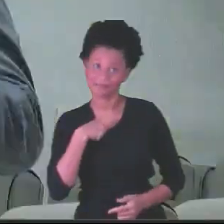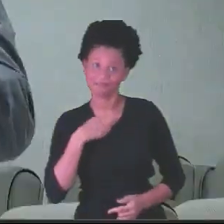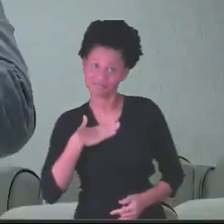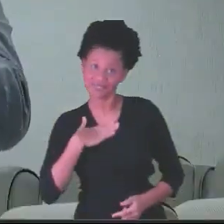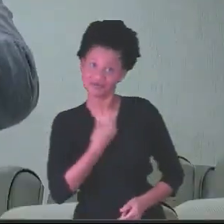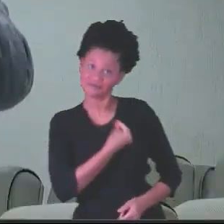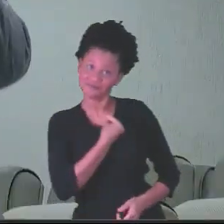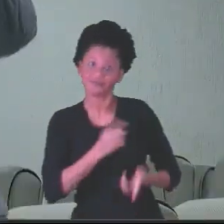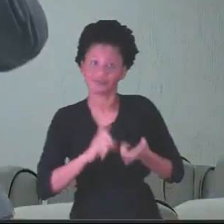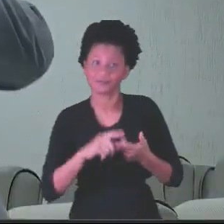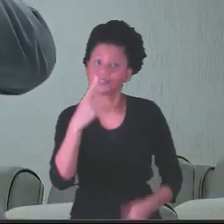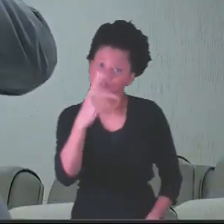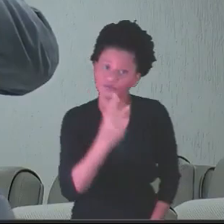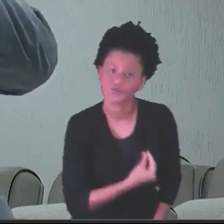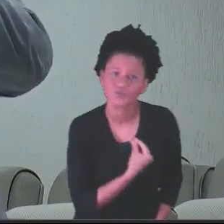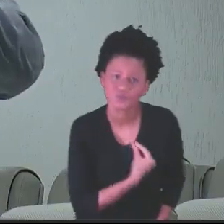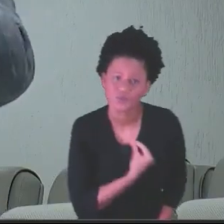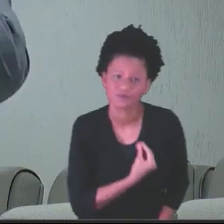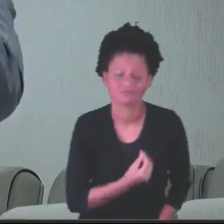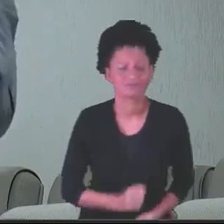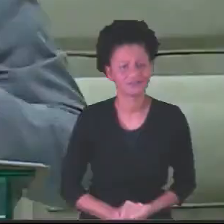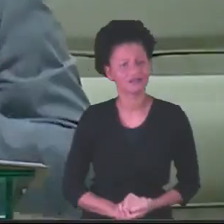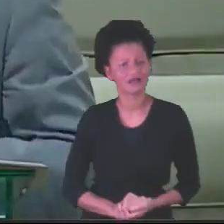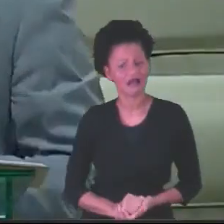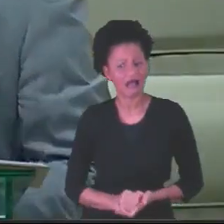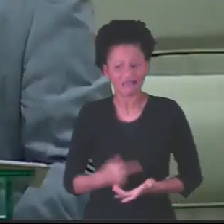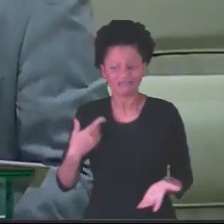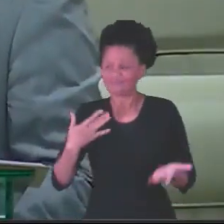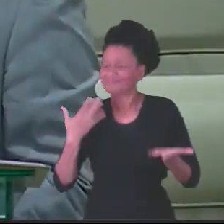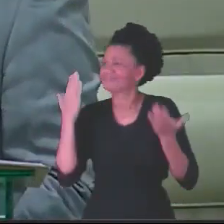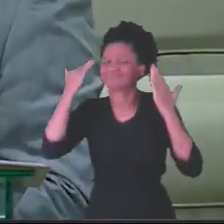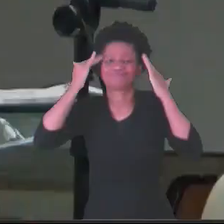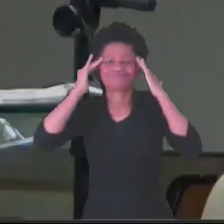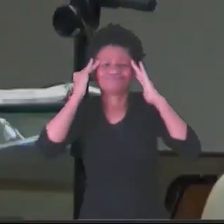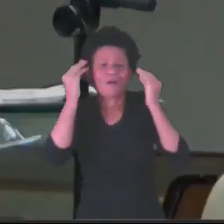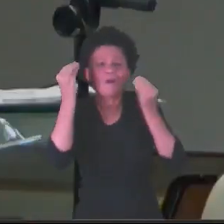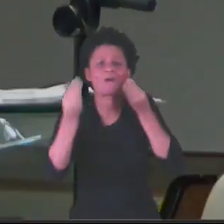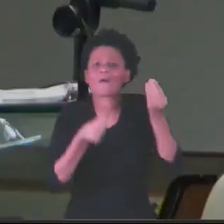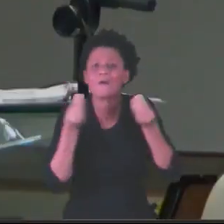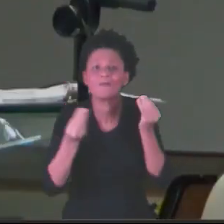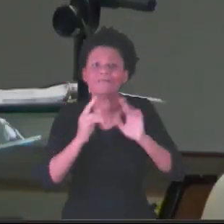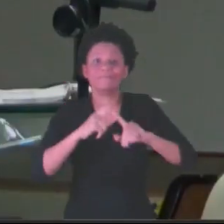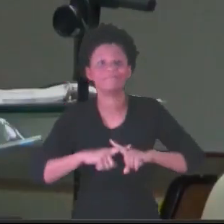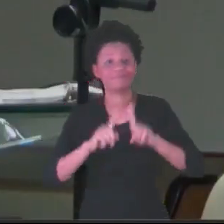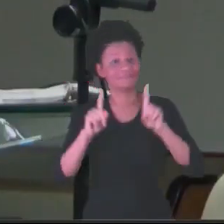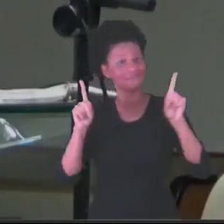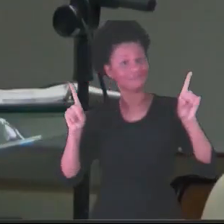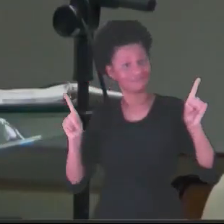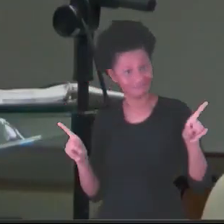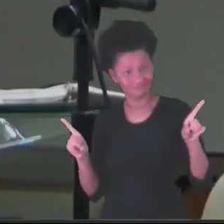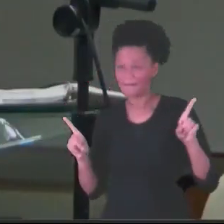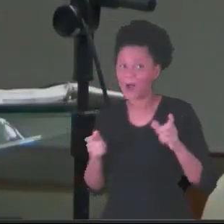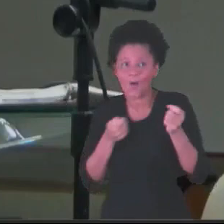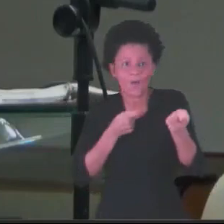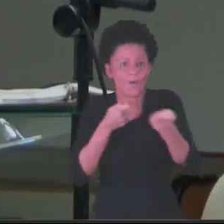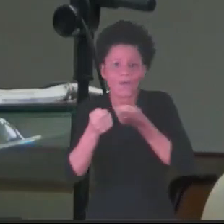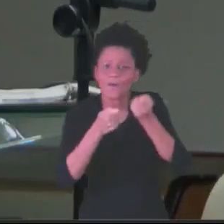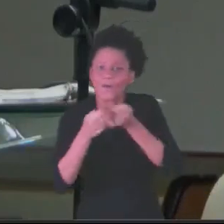projetos que nós não entendemos no momento mas que a gerência um